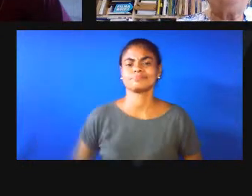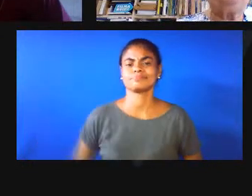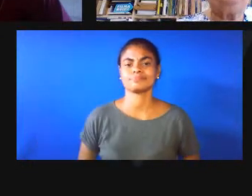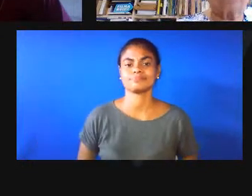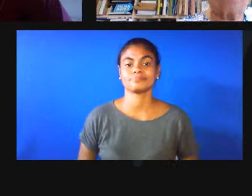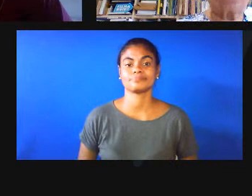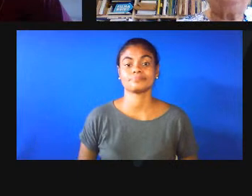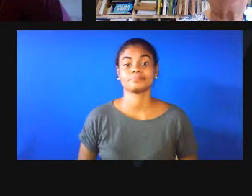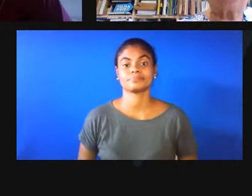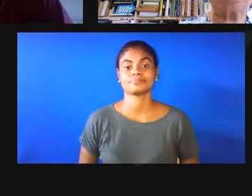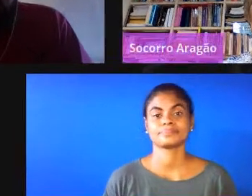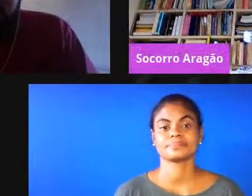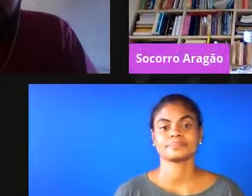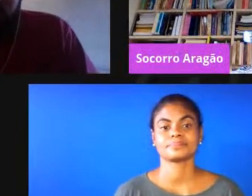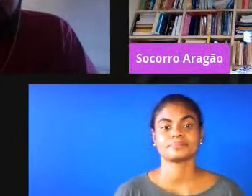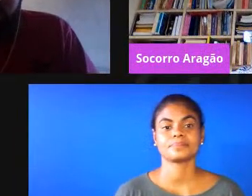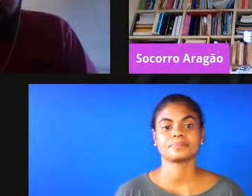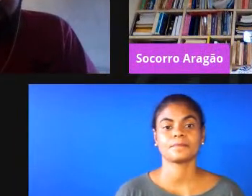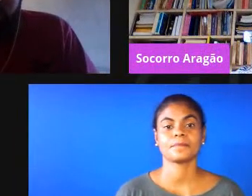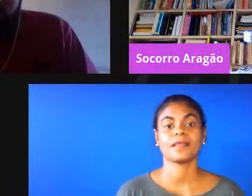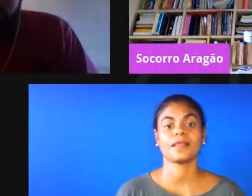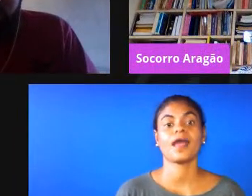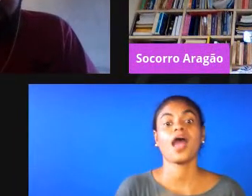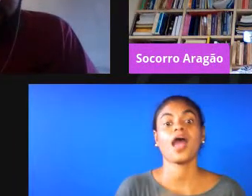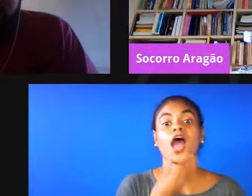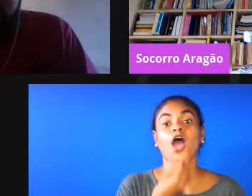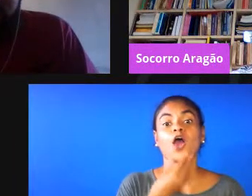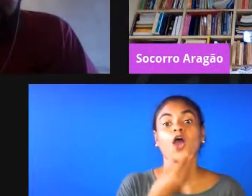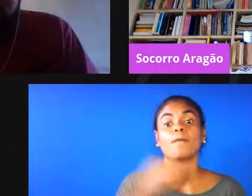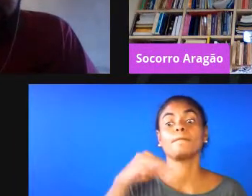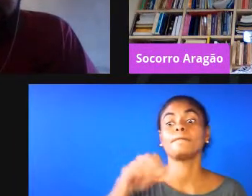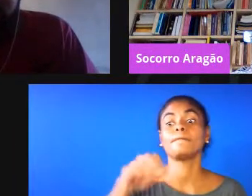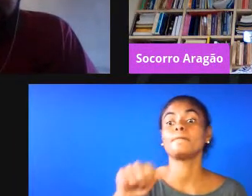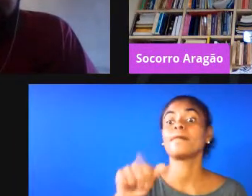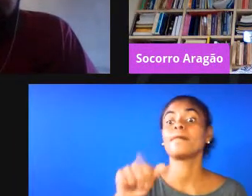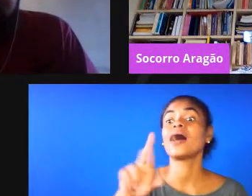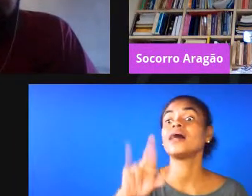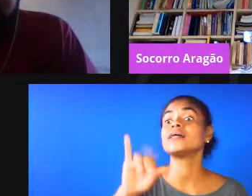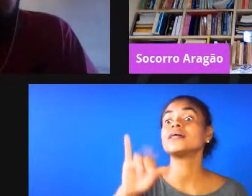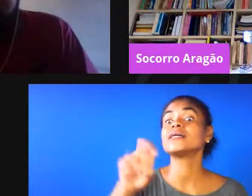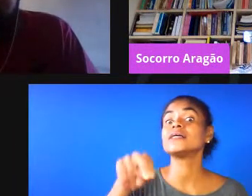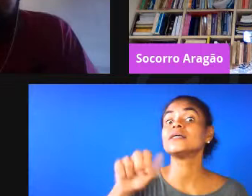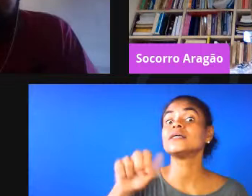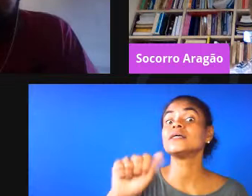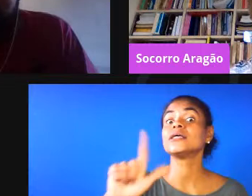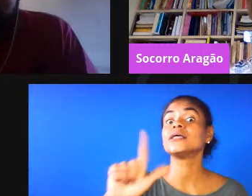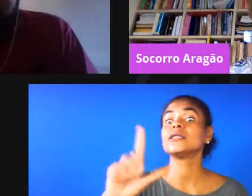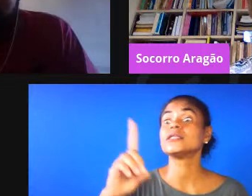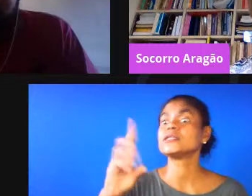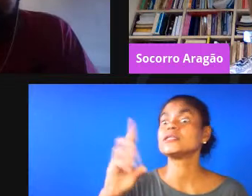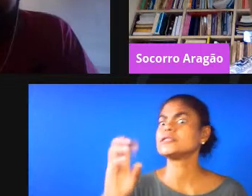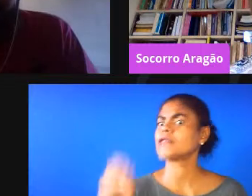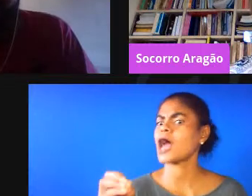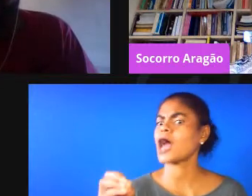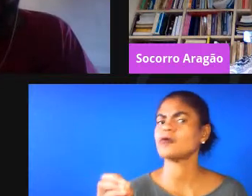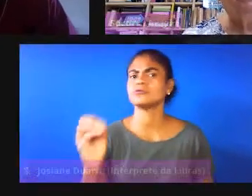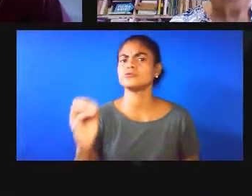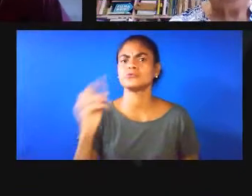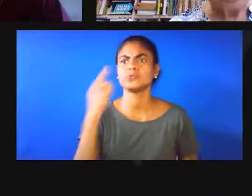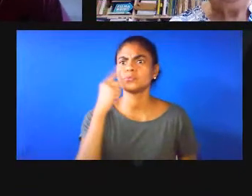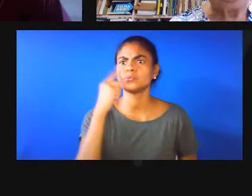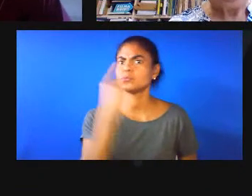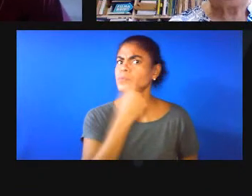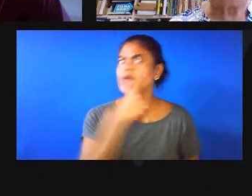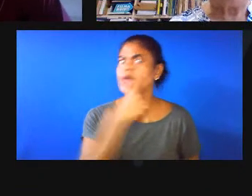Quero falar com o Marinaldo. Marinaldo, você está com os olhos muito ruins para a sua vista. Dizendo que eu estou com o mesmo aspecto. Meu filho, eu estou com 80 anos, telinha toda, viu?